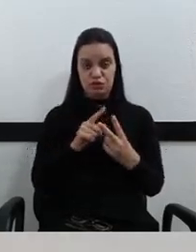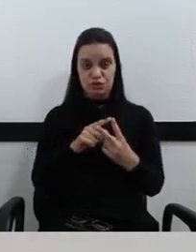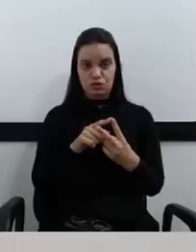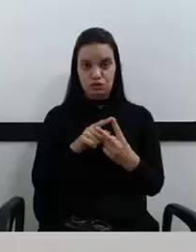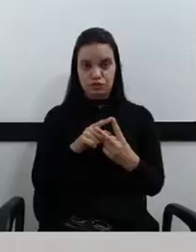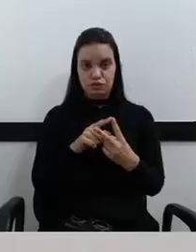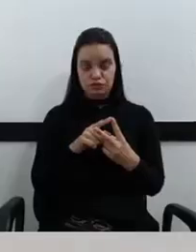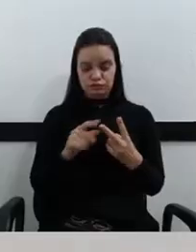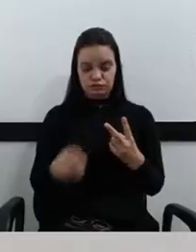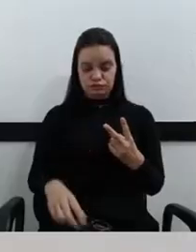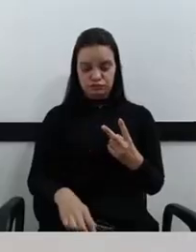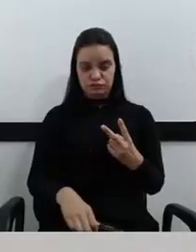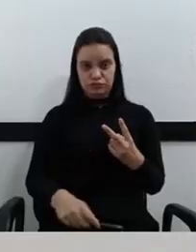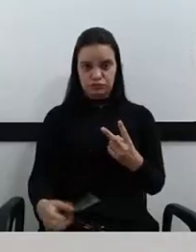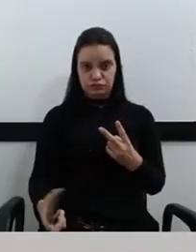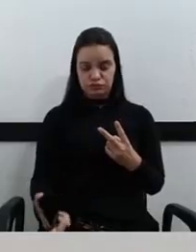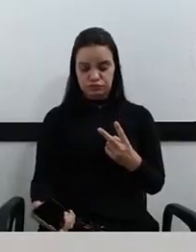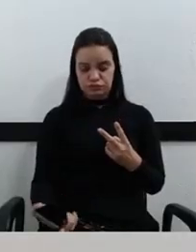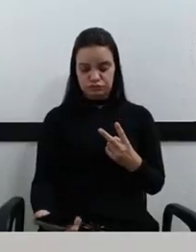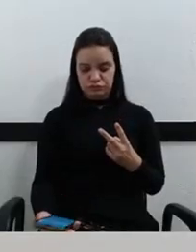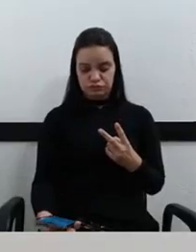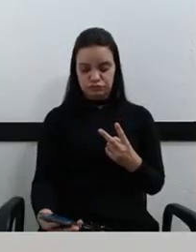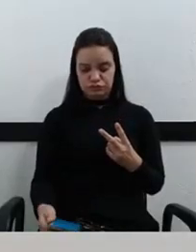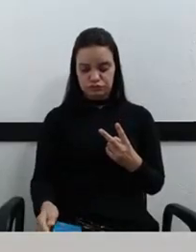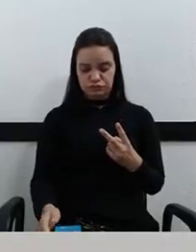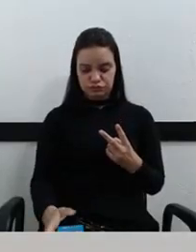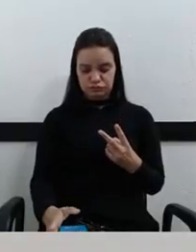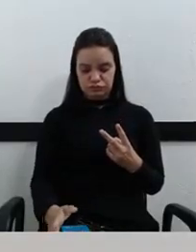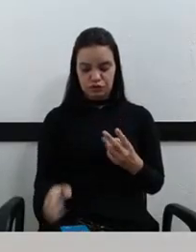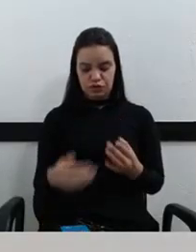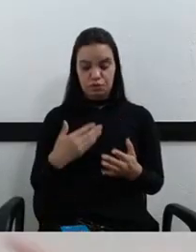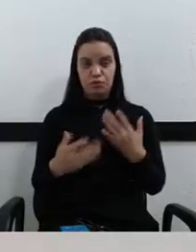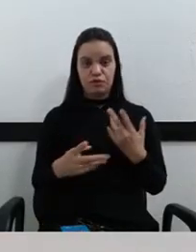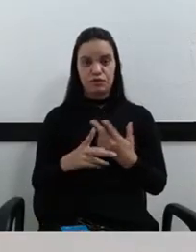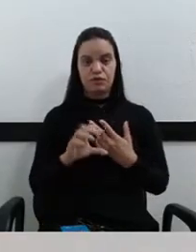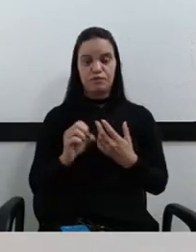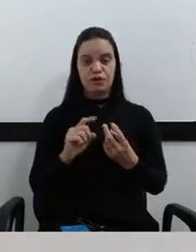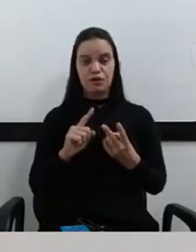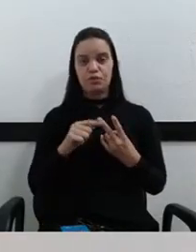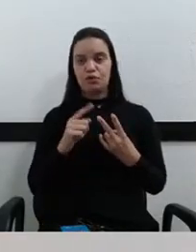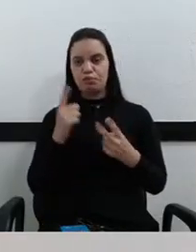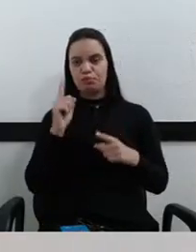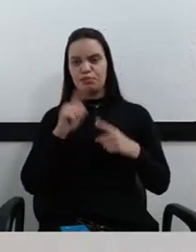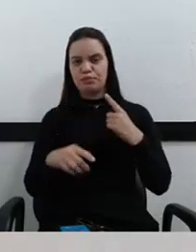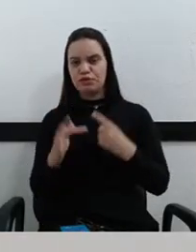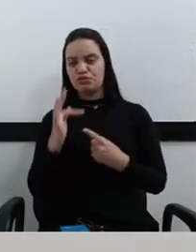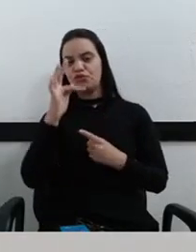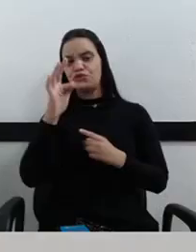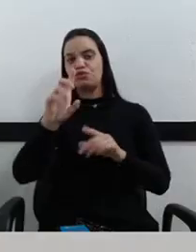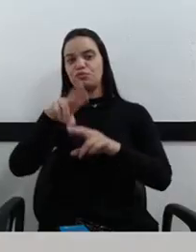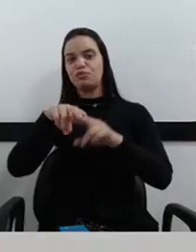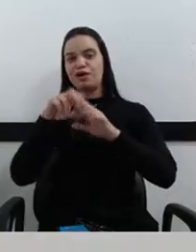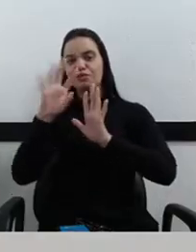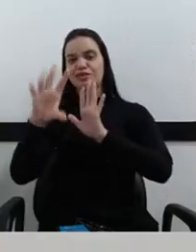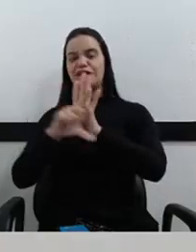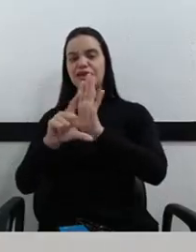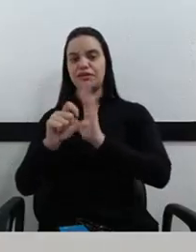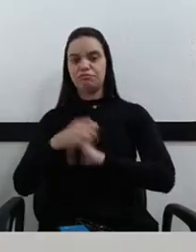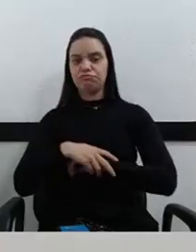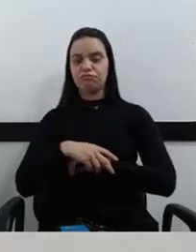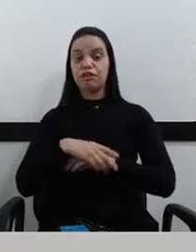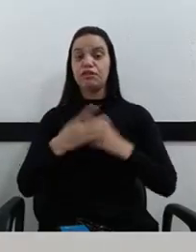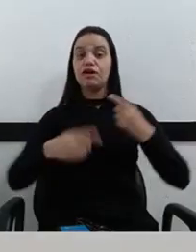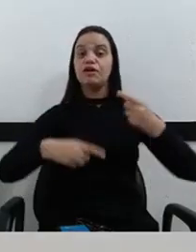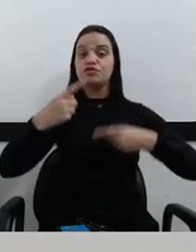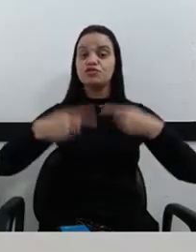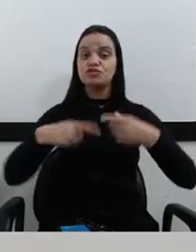proibido a partir da publicação da PEC, ou proibido em evento futuro e incerto, que seria a lei. O que nós estamos discutindo, então,